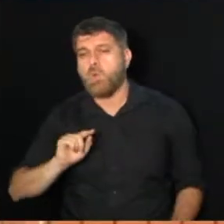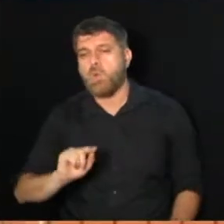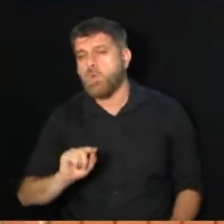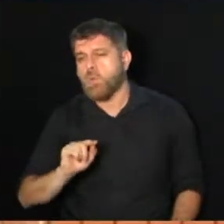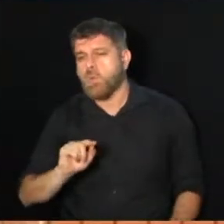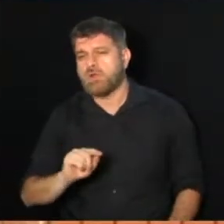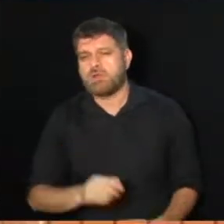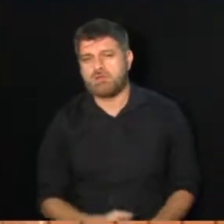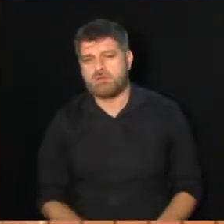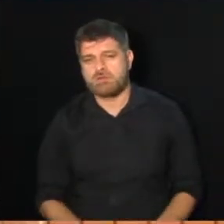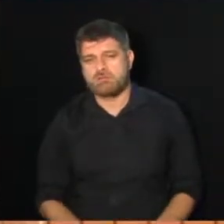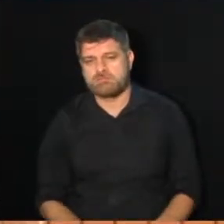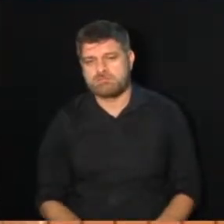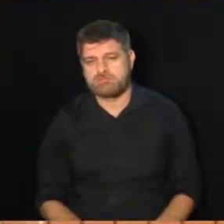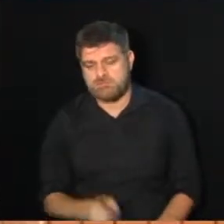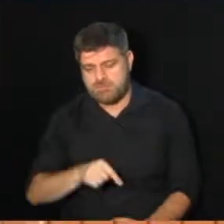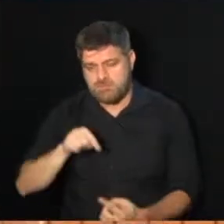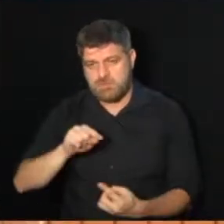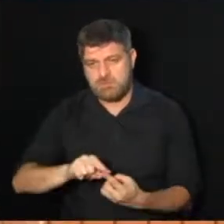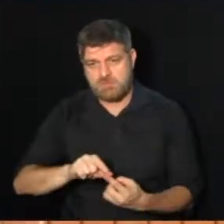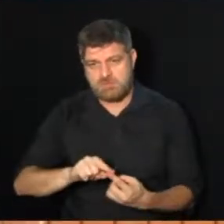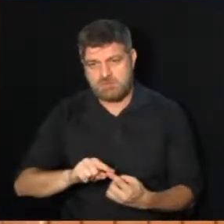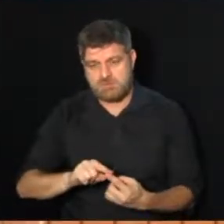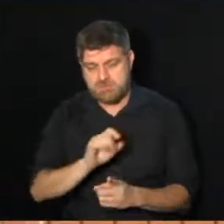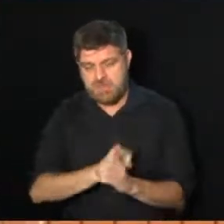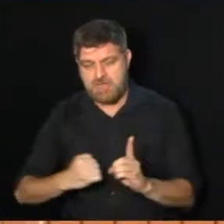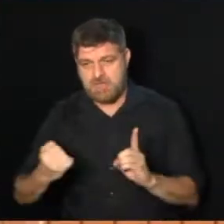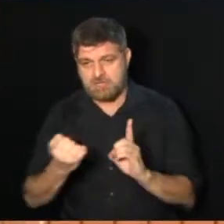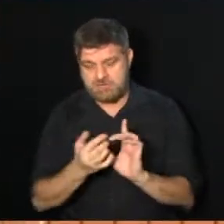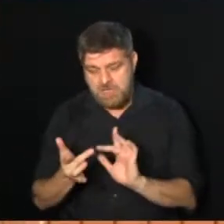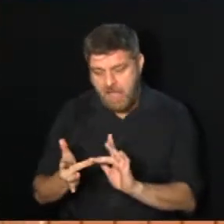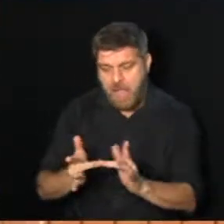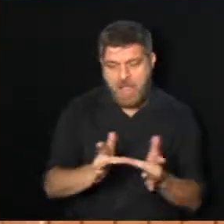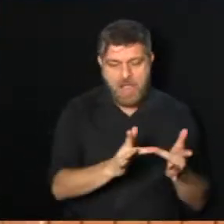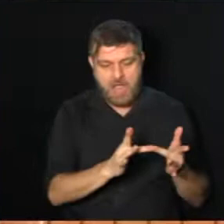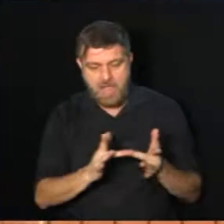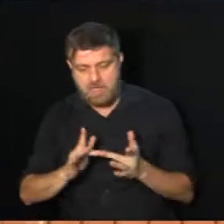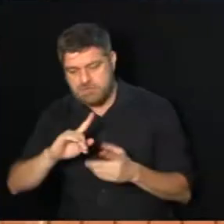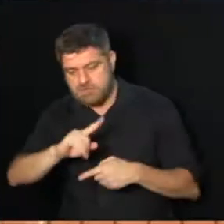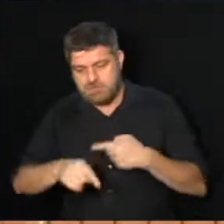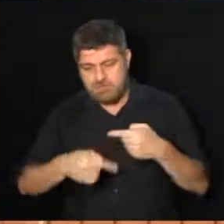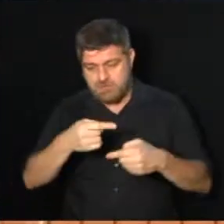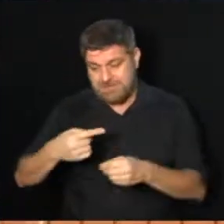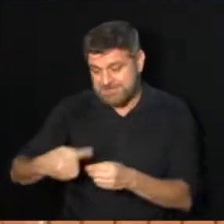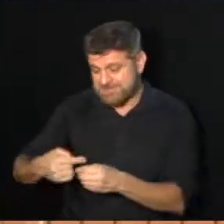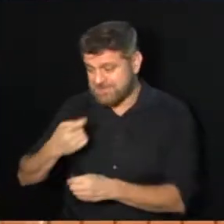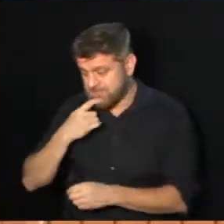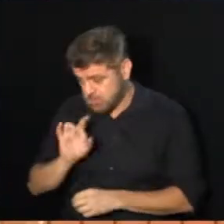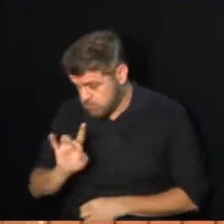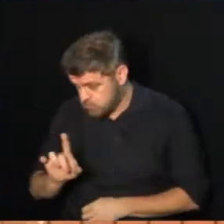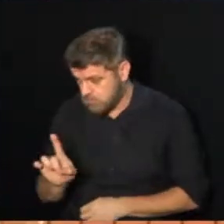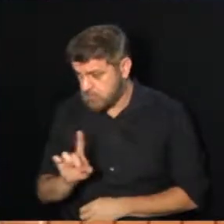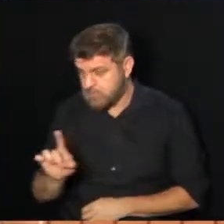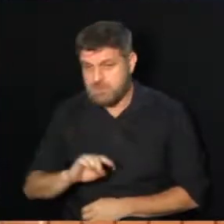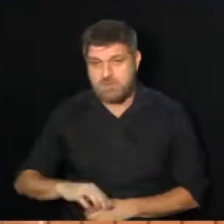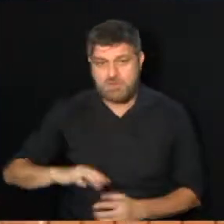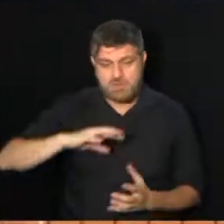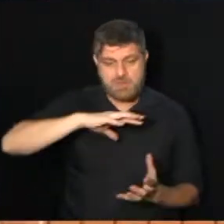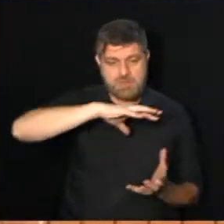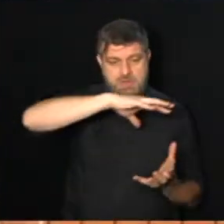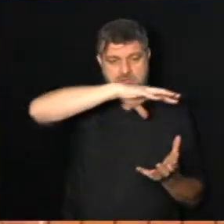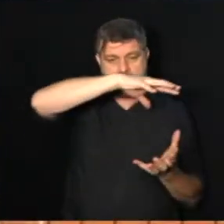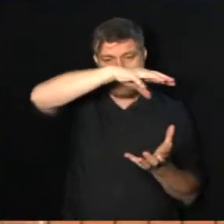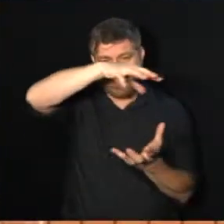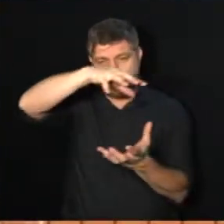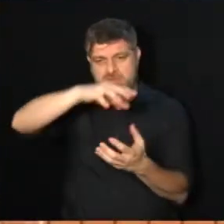a evolução das relações sociais, não só no nosso município, também no planeta como um todo.